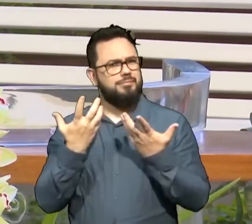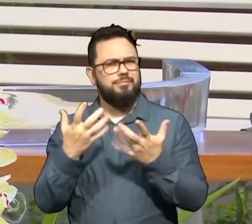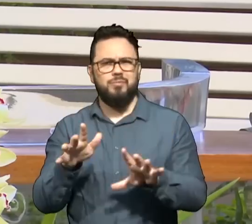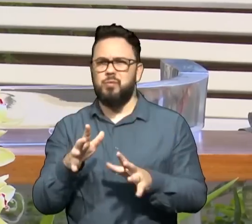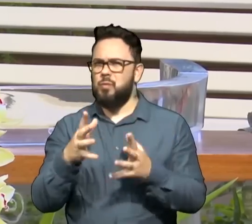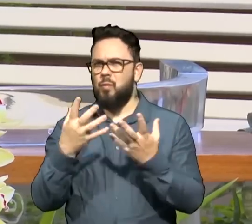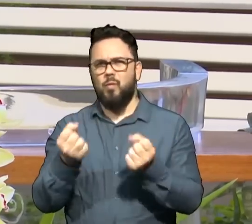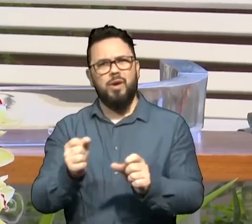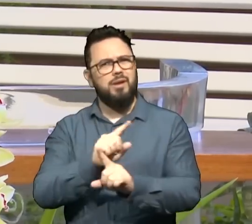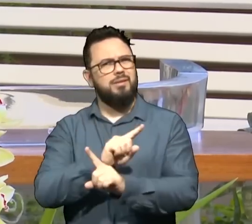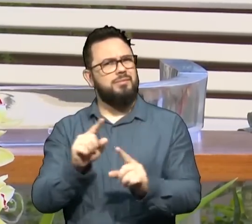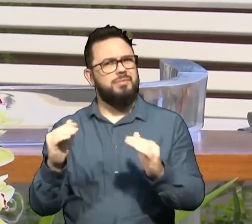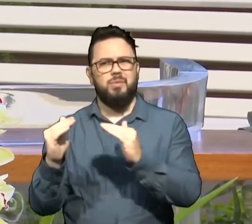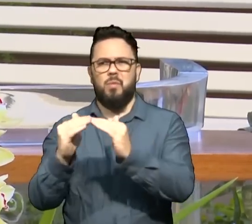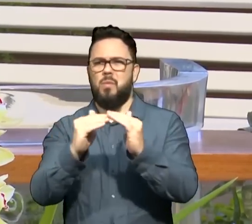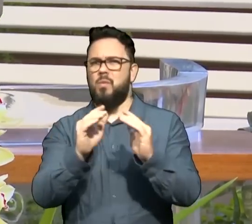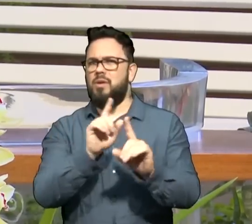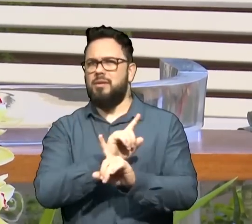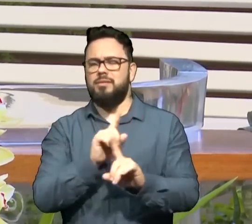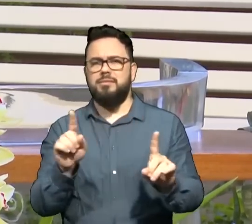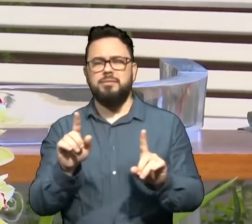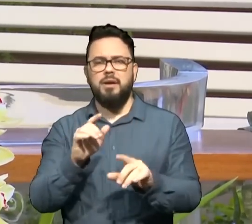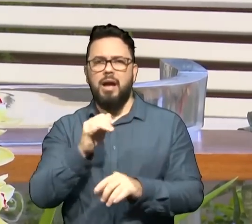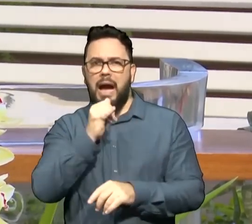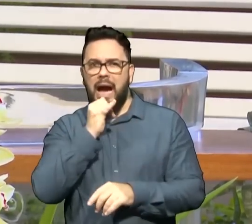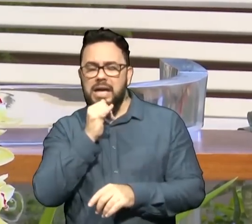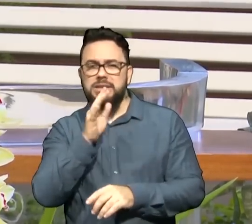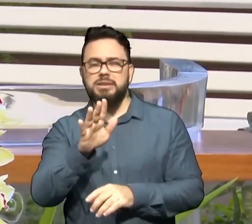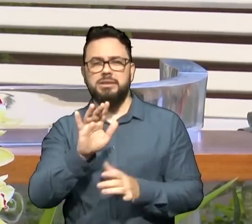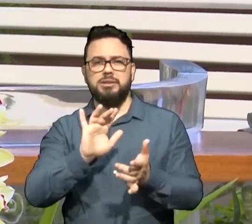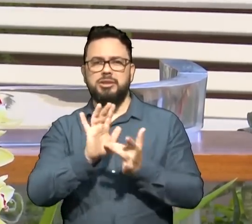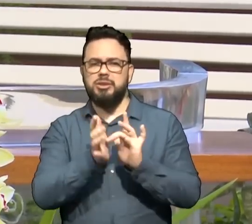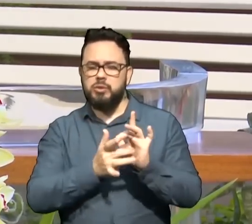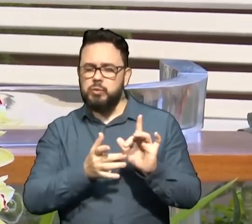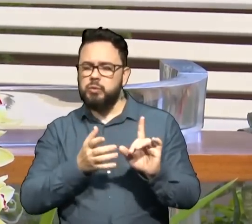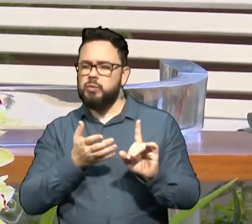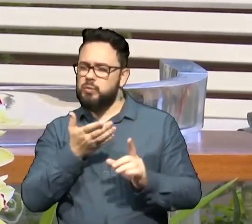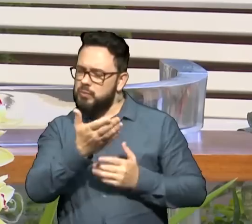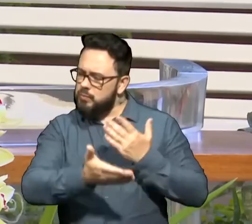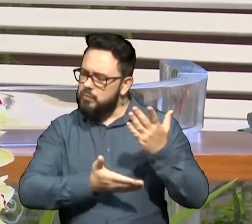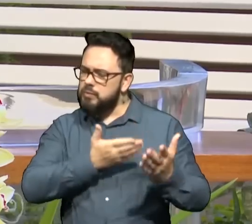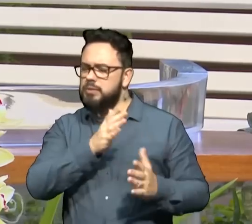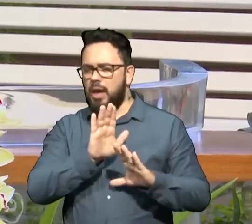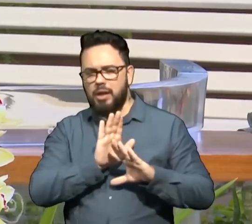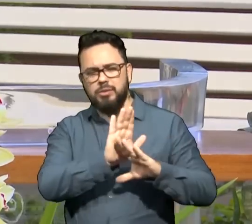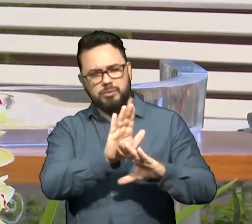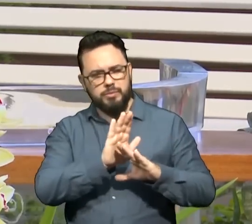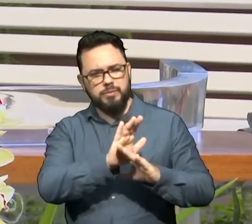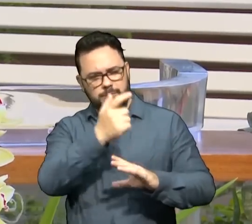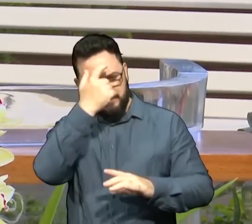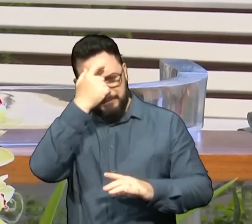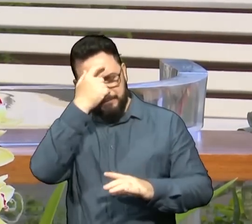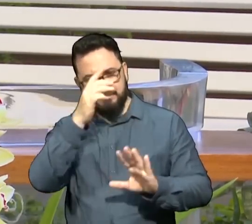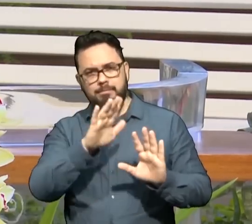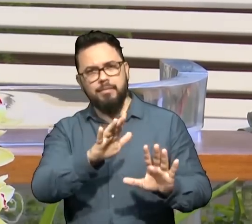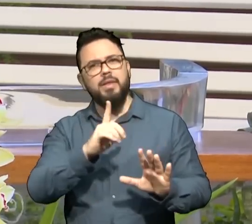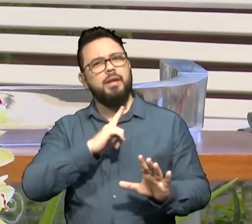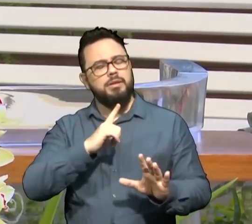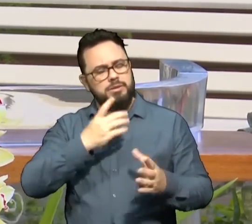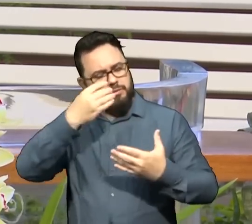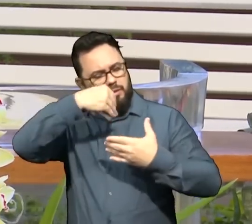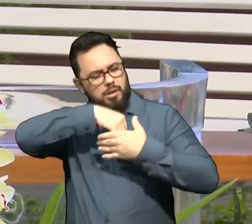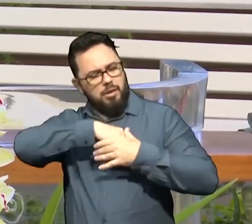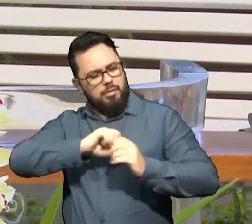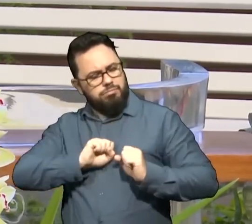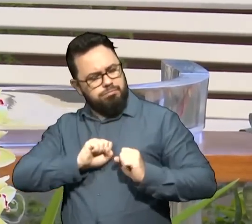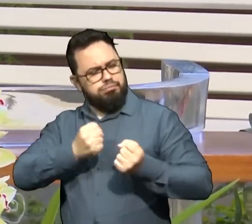embora Jesus Trabalhou muito com o caráter dele Jesus usou o João apesar das suas debilidades eu acho que ainda tinha um pouco daquele Filho do Trovão falando